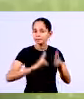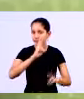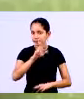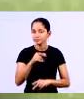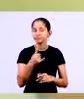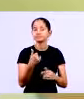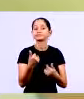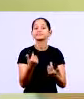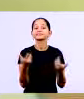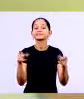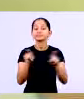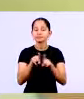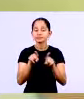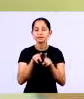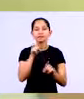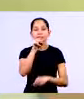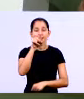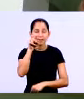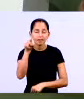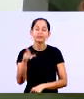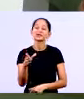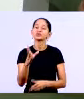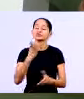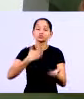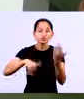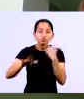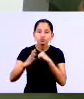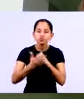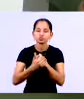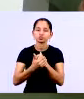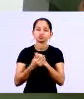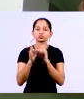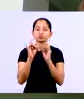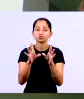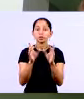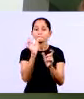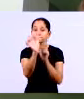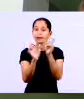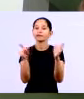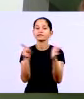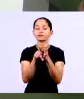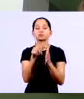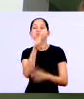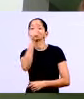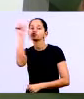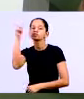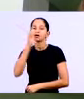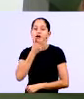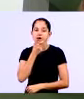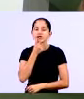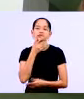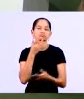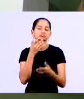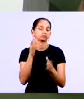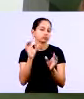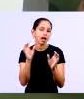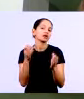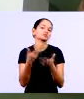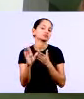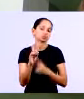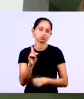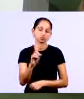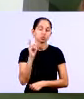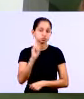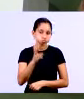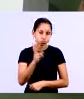O trema. De todos, com exceção de palavras estrangeiras. De origem estrangeiras. Essas